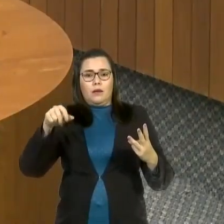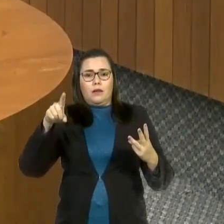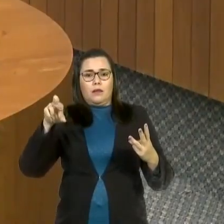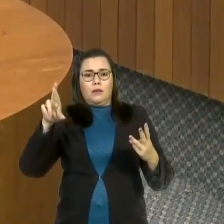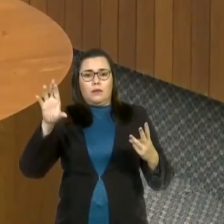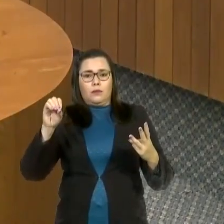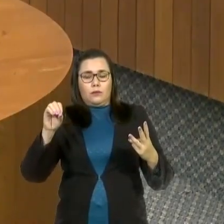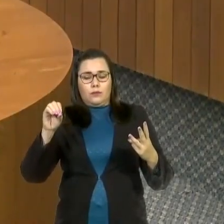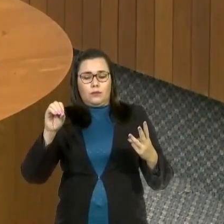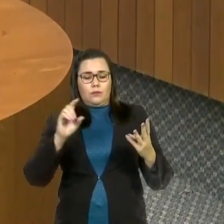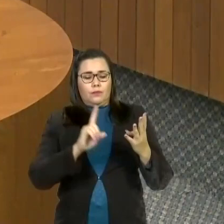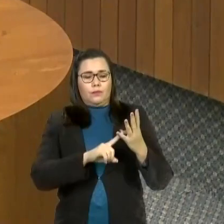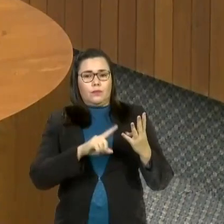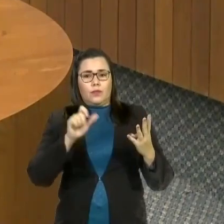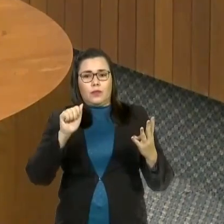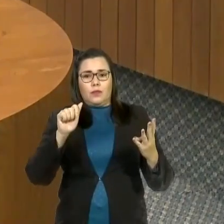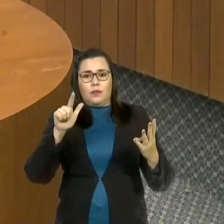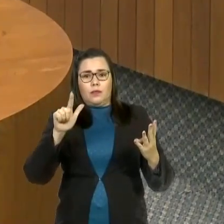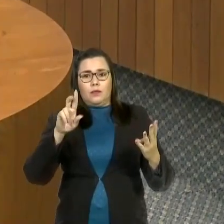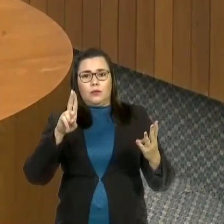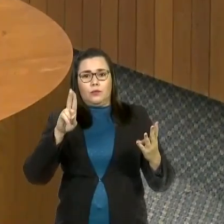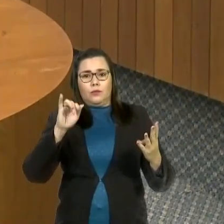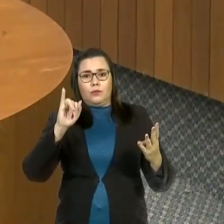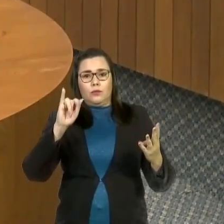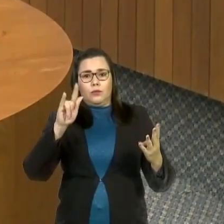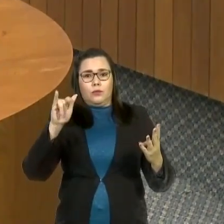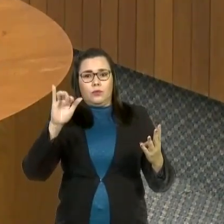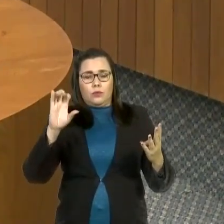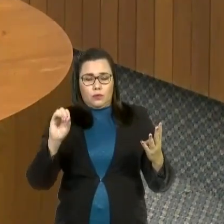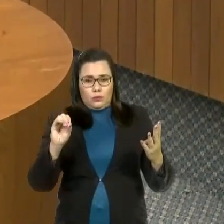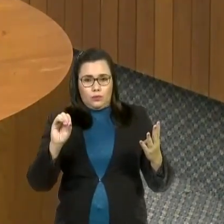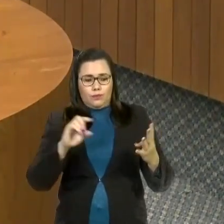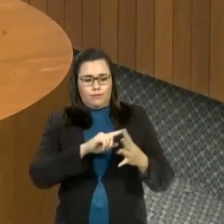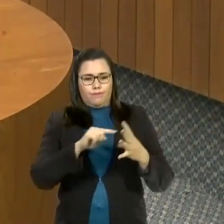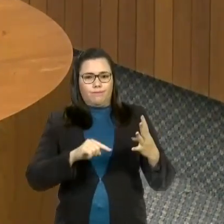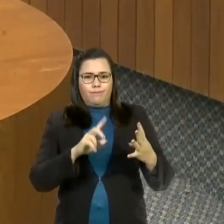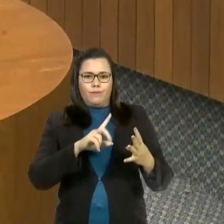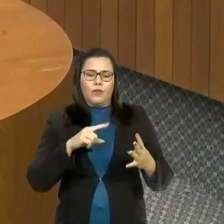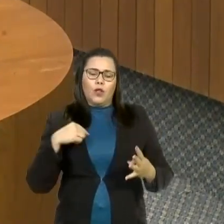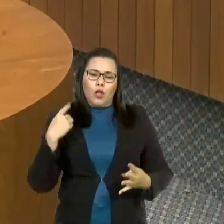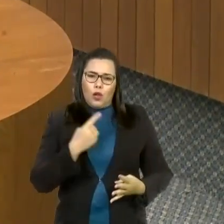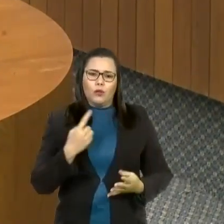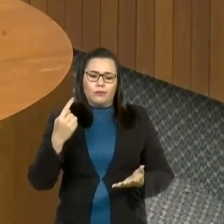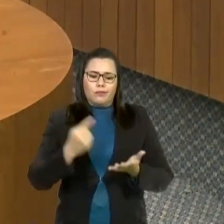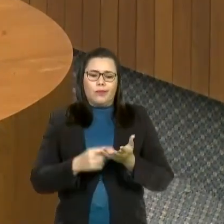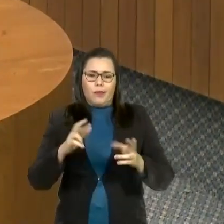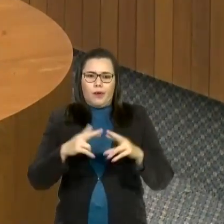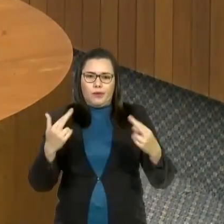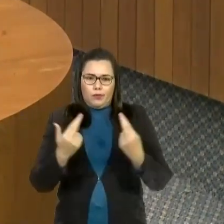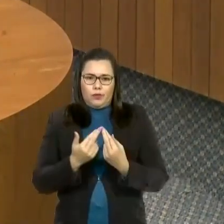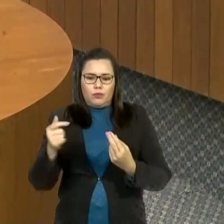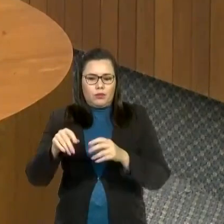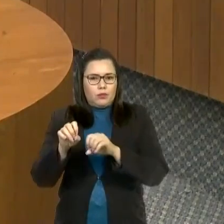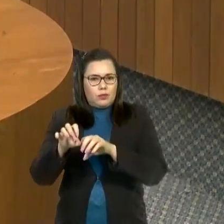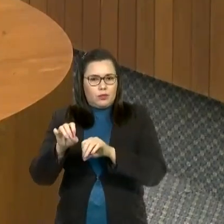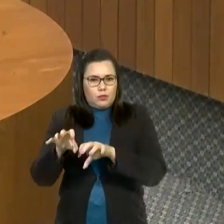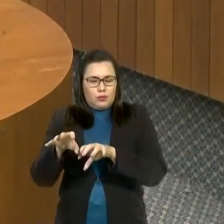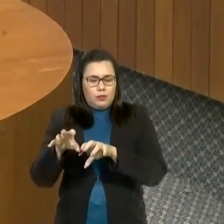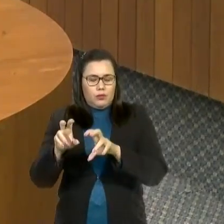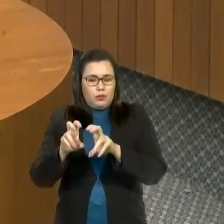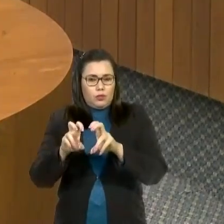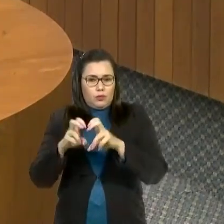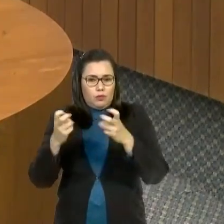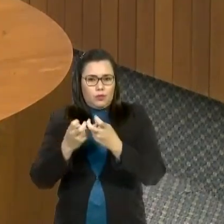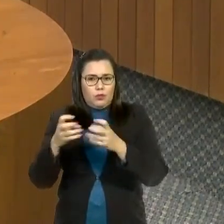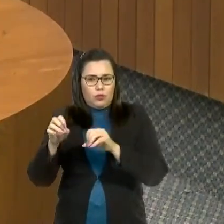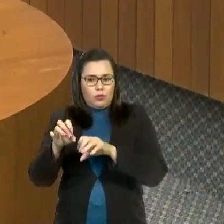destacou os trabalhos da Comissão de Educação, a qual preside. Foi a nossa primeira reunião. E já saímos dessa reunião com algumas proposições, que eu quero,